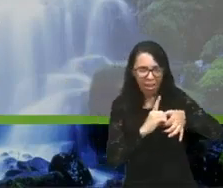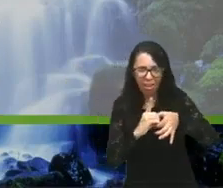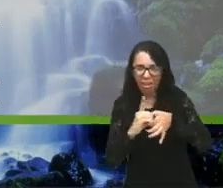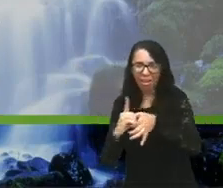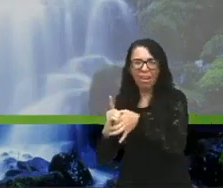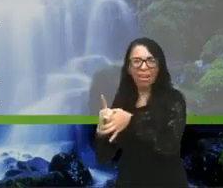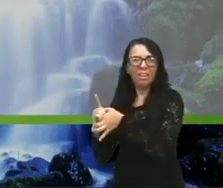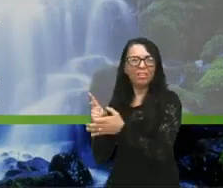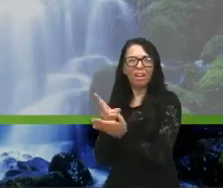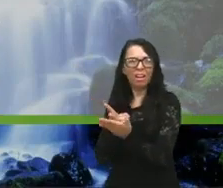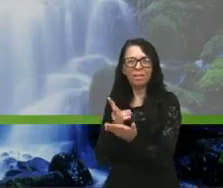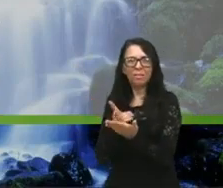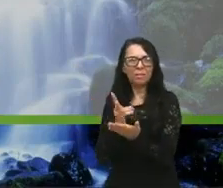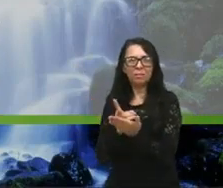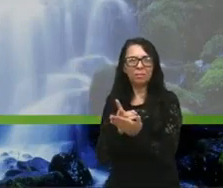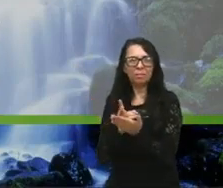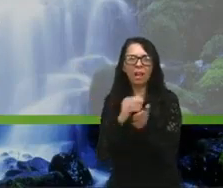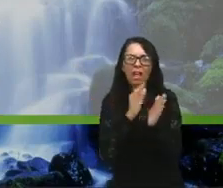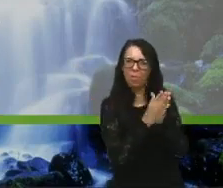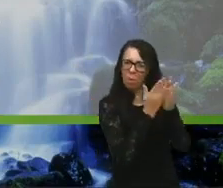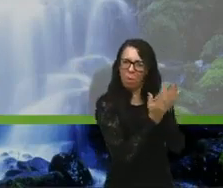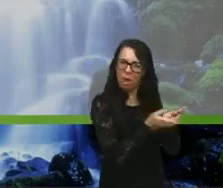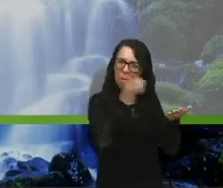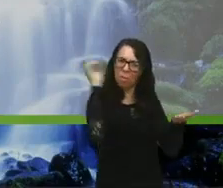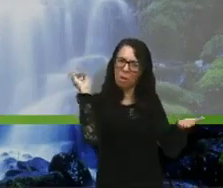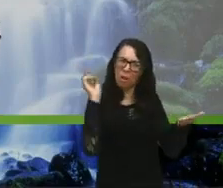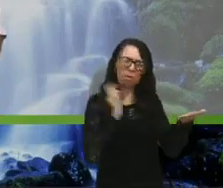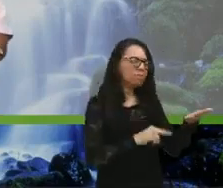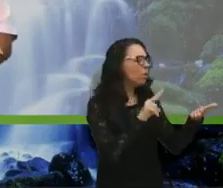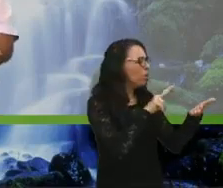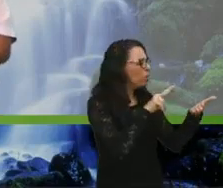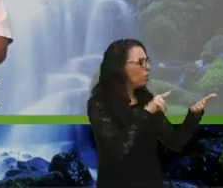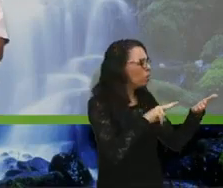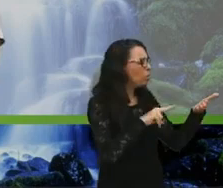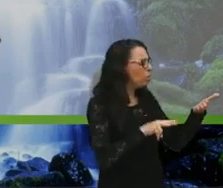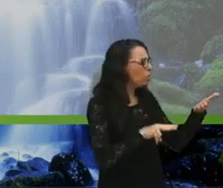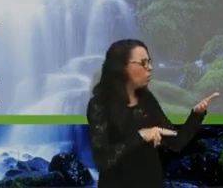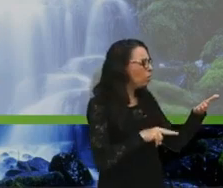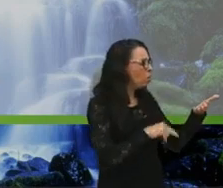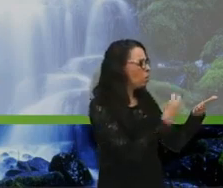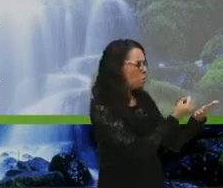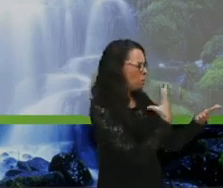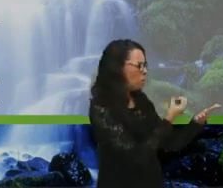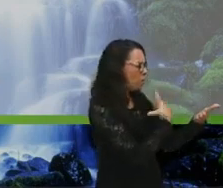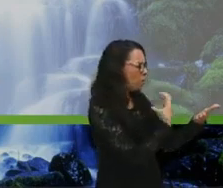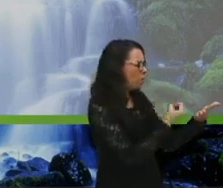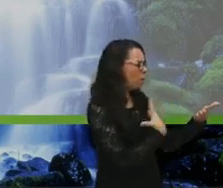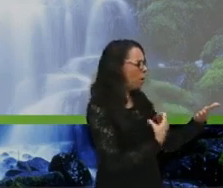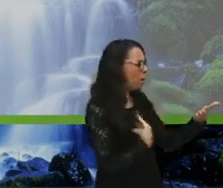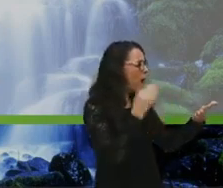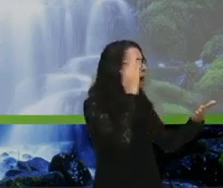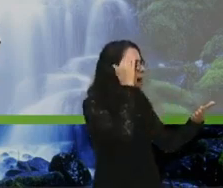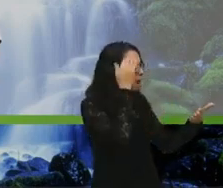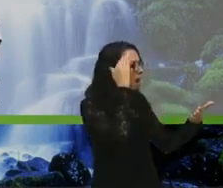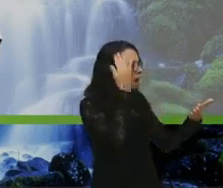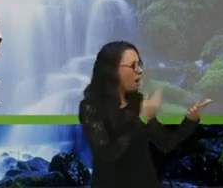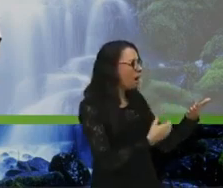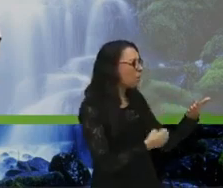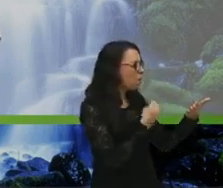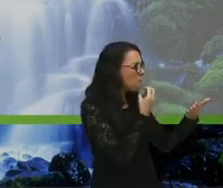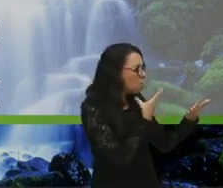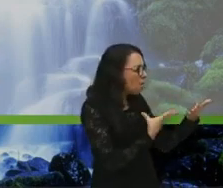a Cristo, seguir os passos de Jesus, como disse o apóstolo Pedro, nós seguimos os passos de Jesus, é seguir os passos de